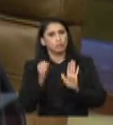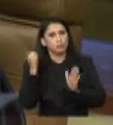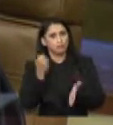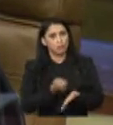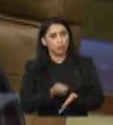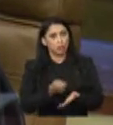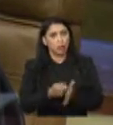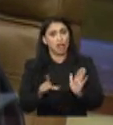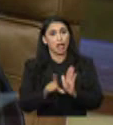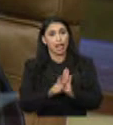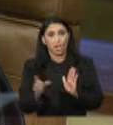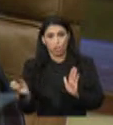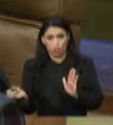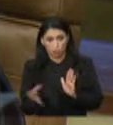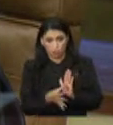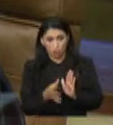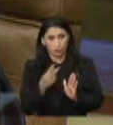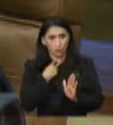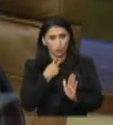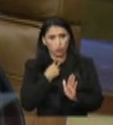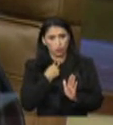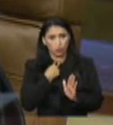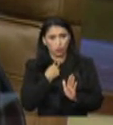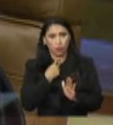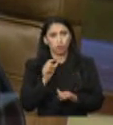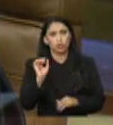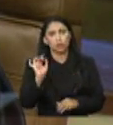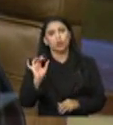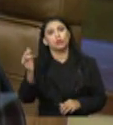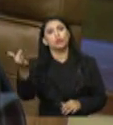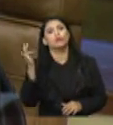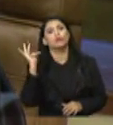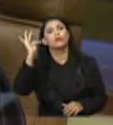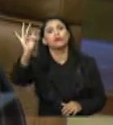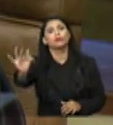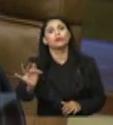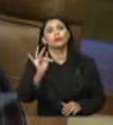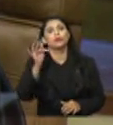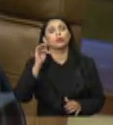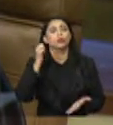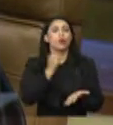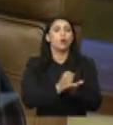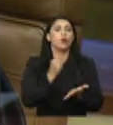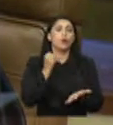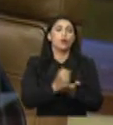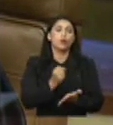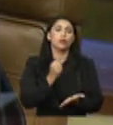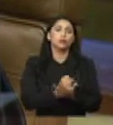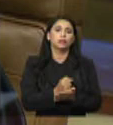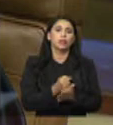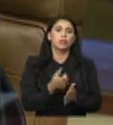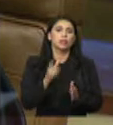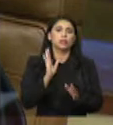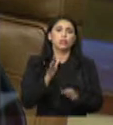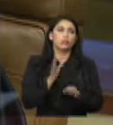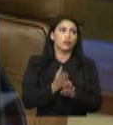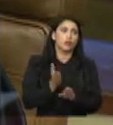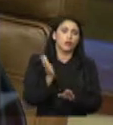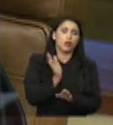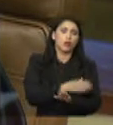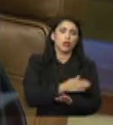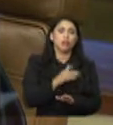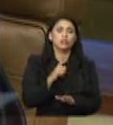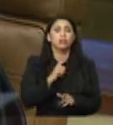a lei nova não pode reger os efeitos futuros gerados os tratos a ela anteriormente celebrados